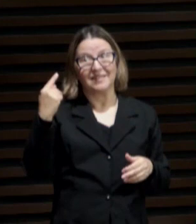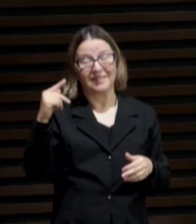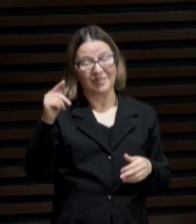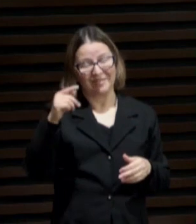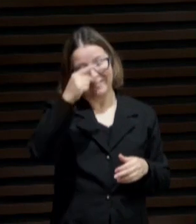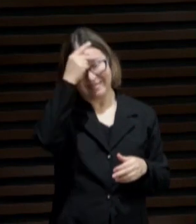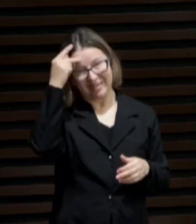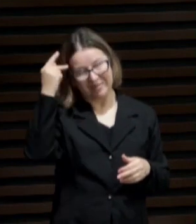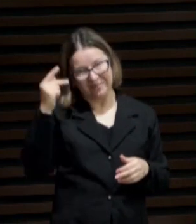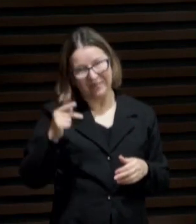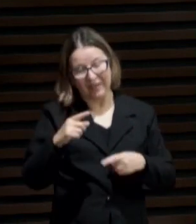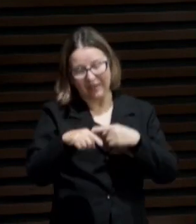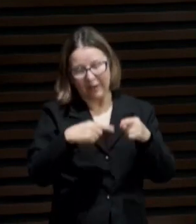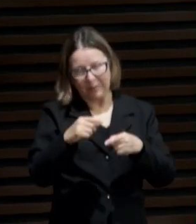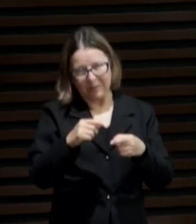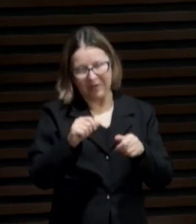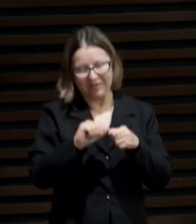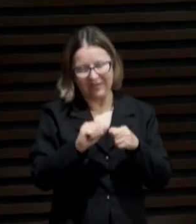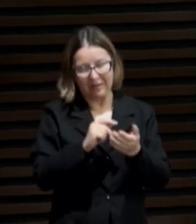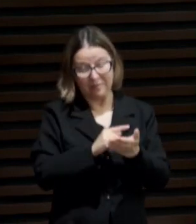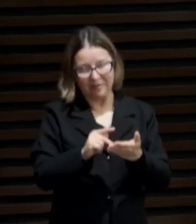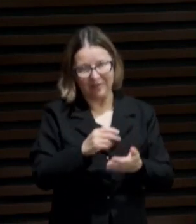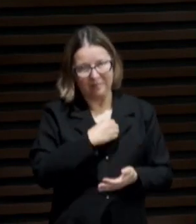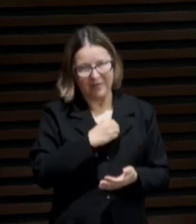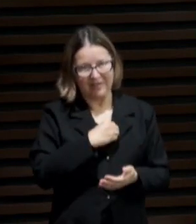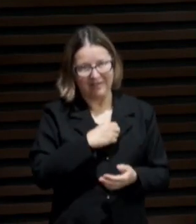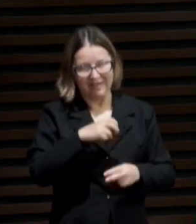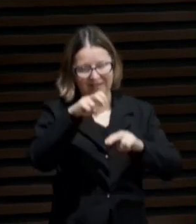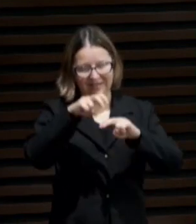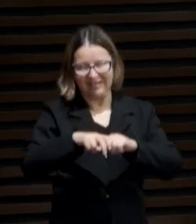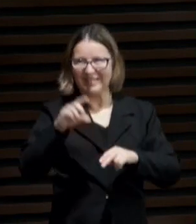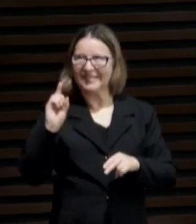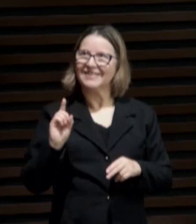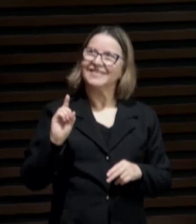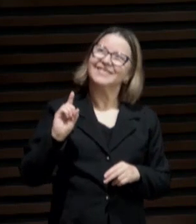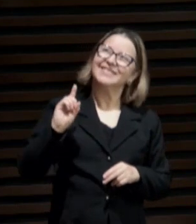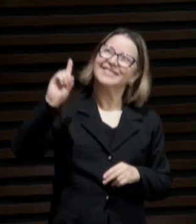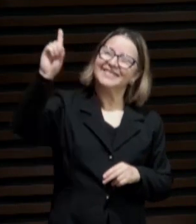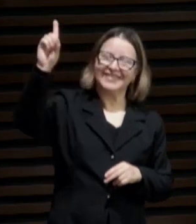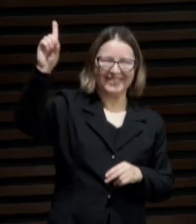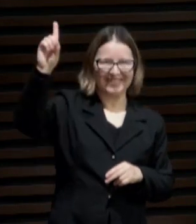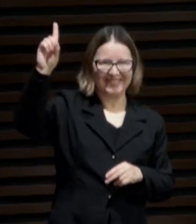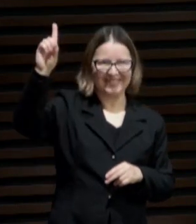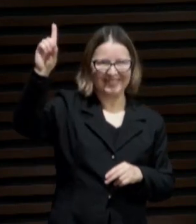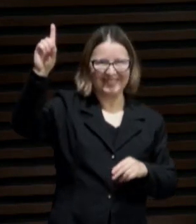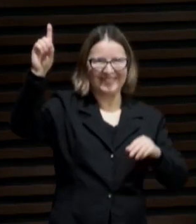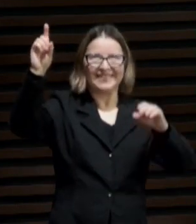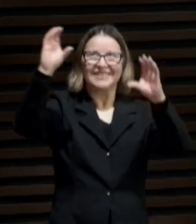depois de ter feito a purificação dos pecados, assentou-se à direita da majestade